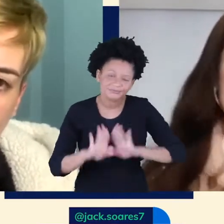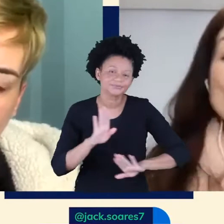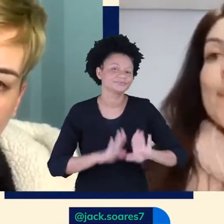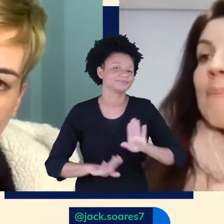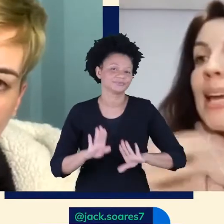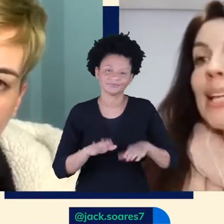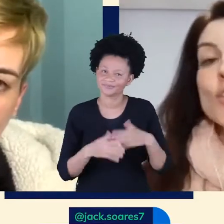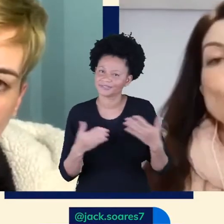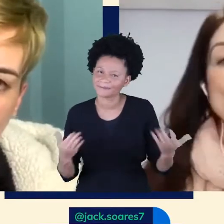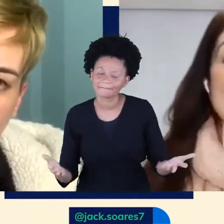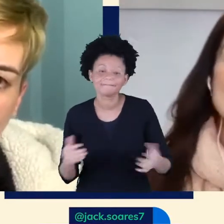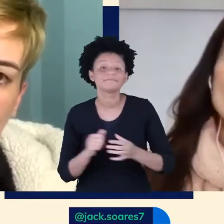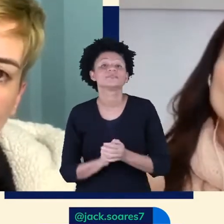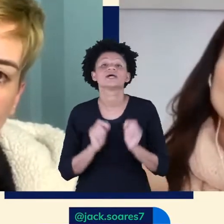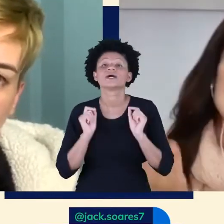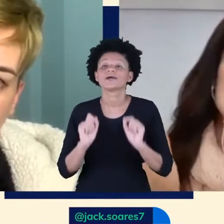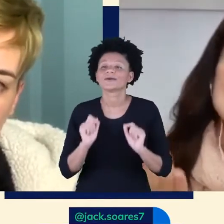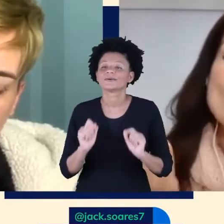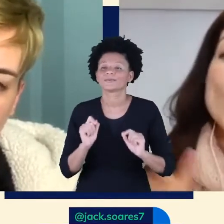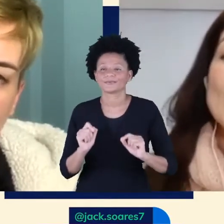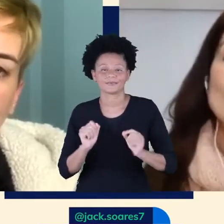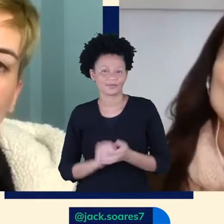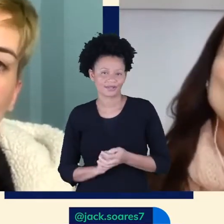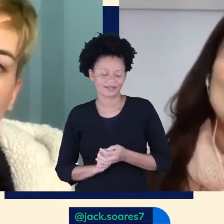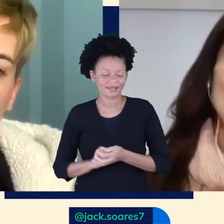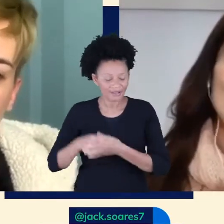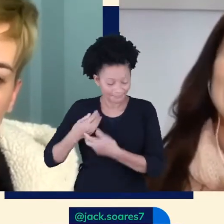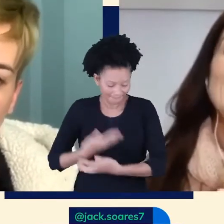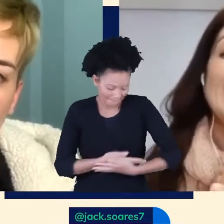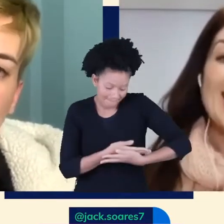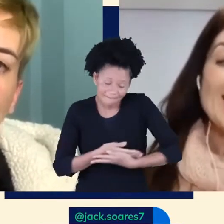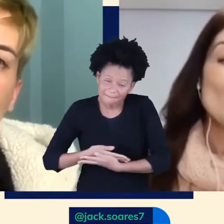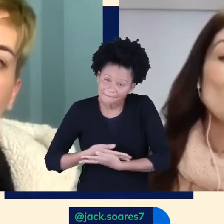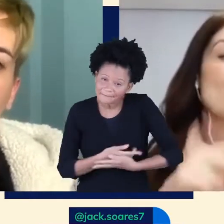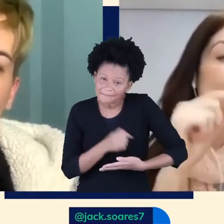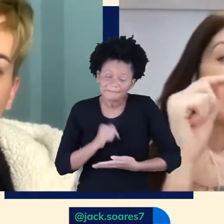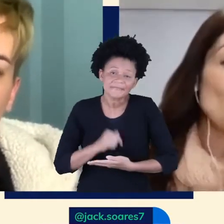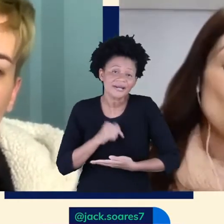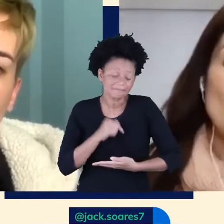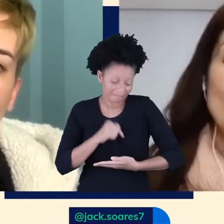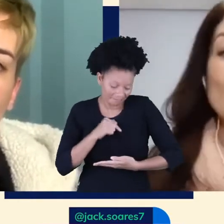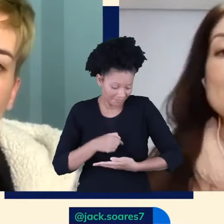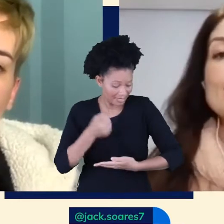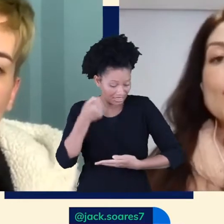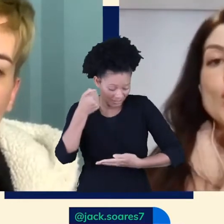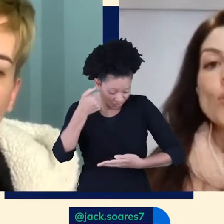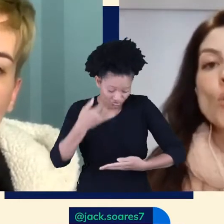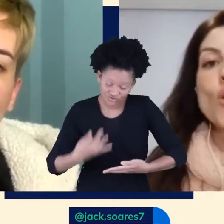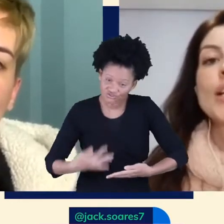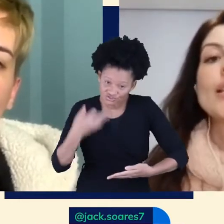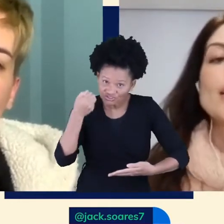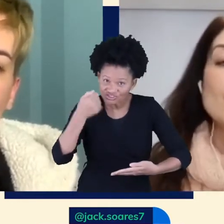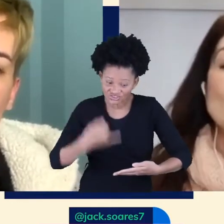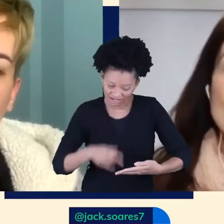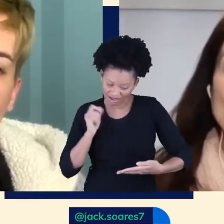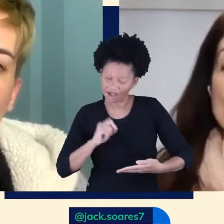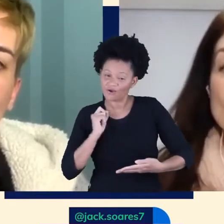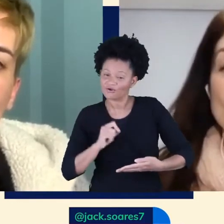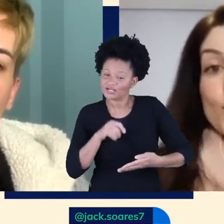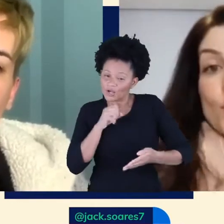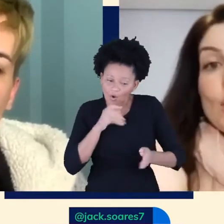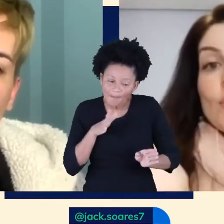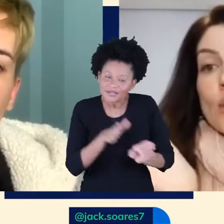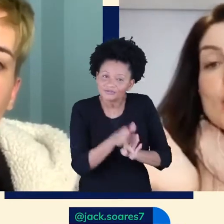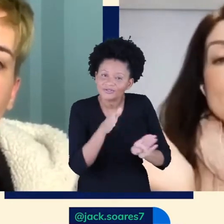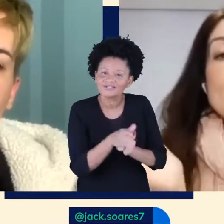é com o bebê que a gente já reforça essas desigualdades de gênero. Né, de ficar falando que o menino vai ser namorador, cadê as namoradinhas?